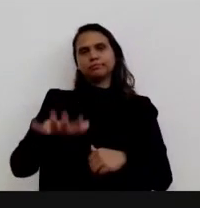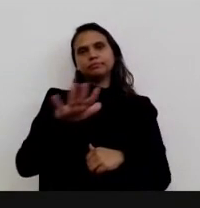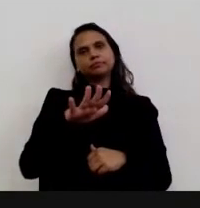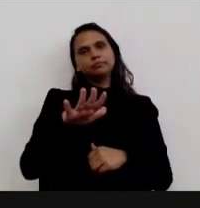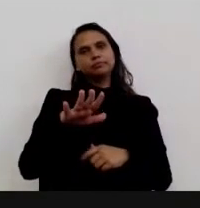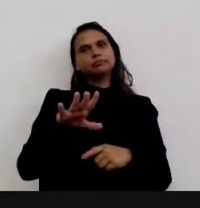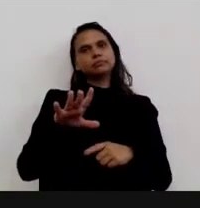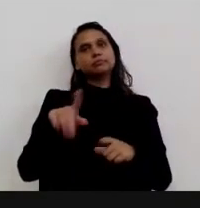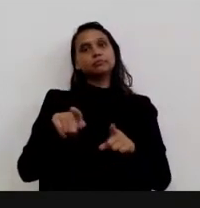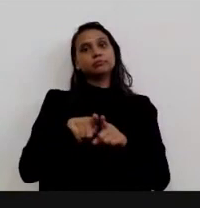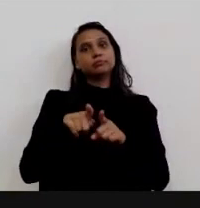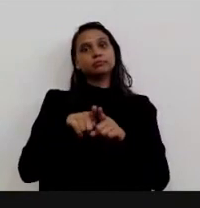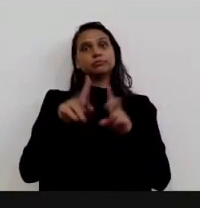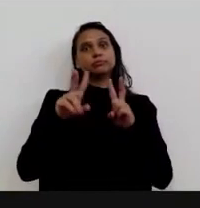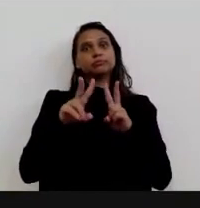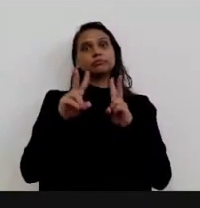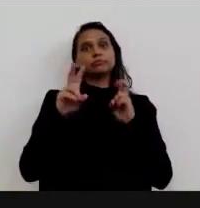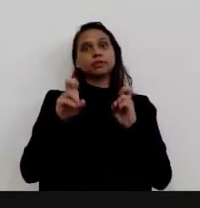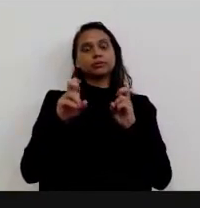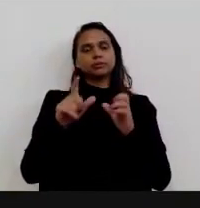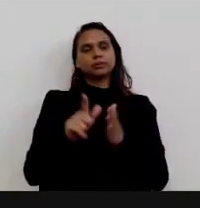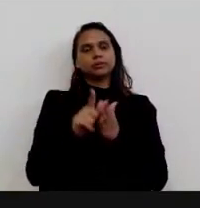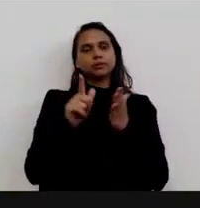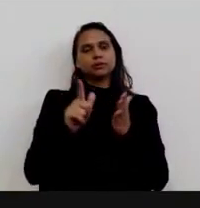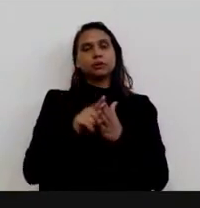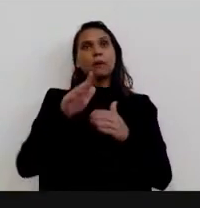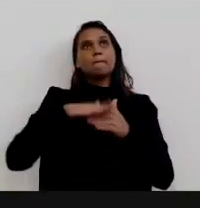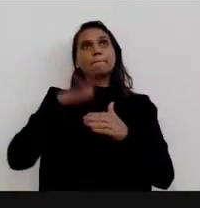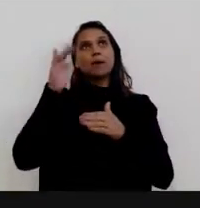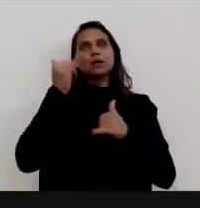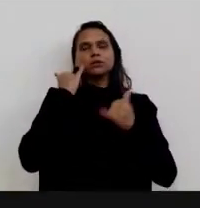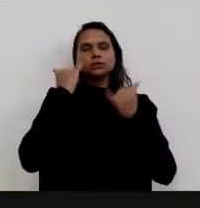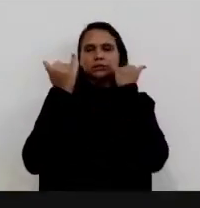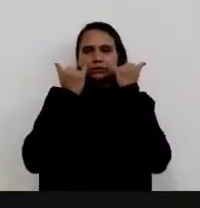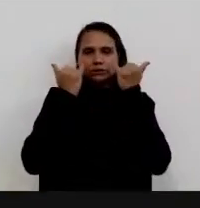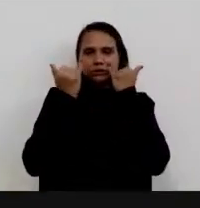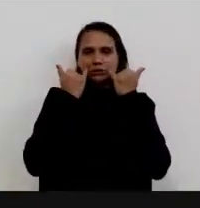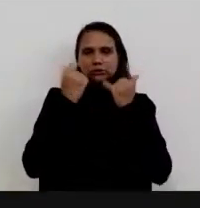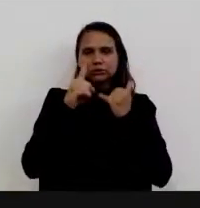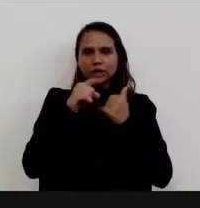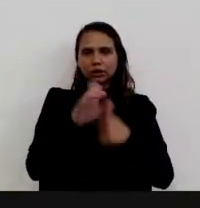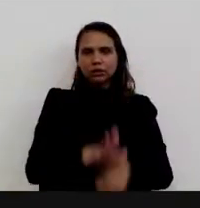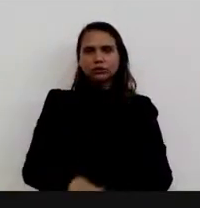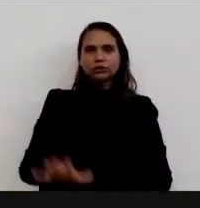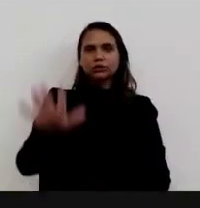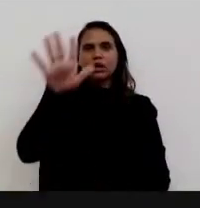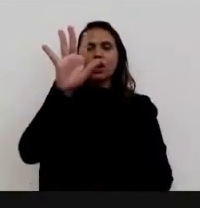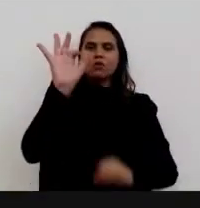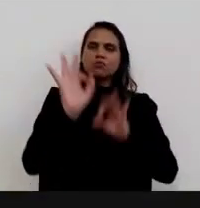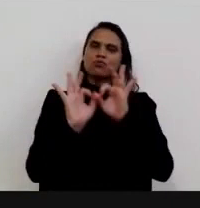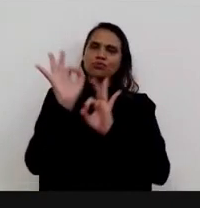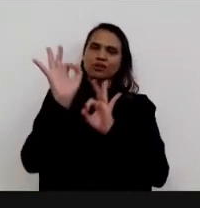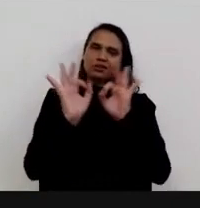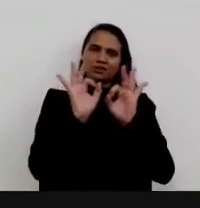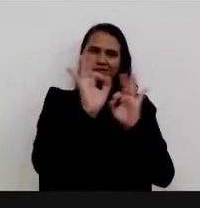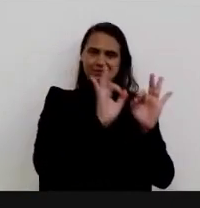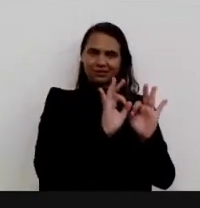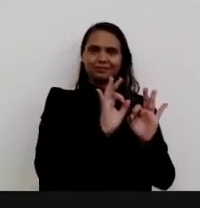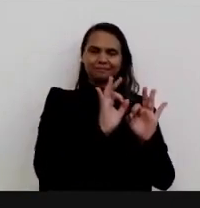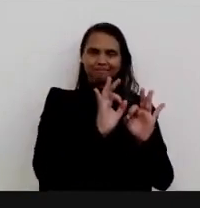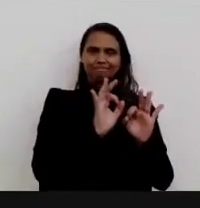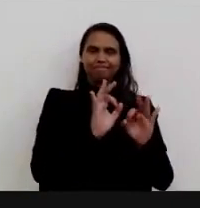desse fator, né, da literatura e tal, os dados hoje, associados às eleições, eles estão, em geral, né, bem organizados e disponíveis, né,